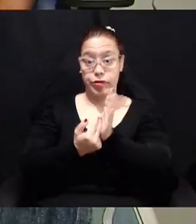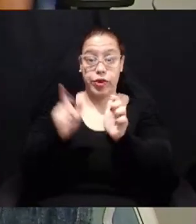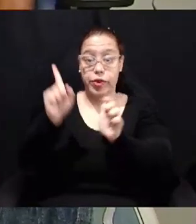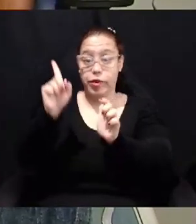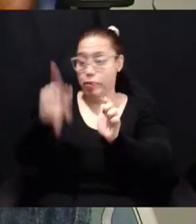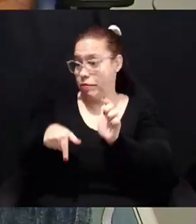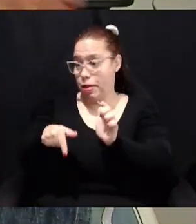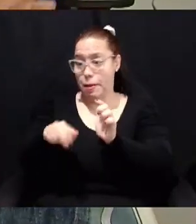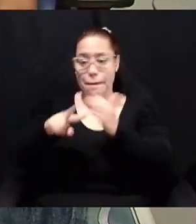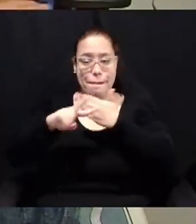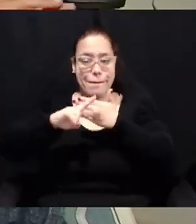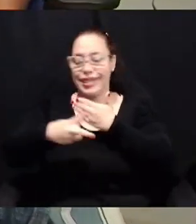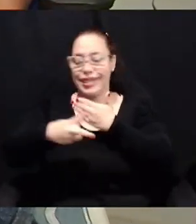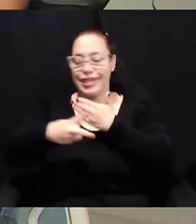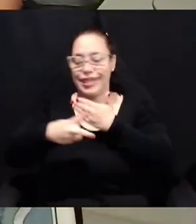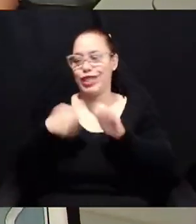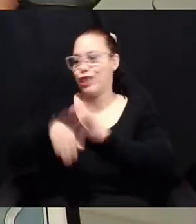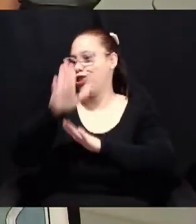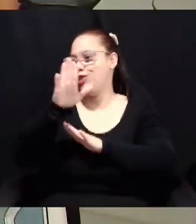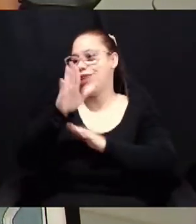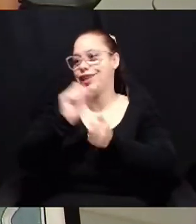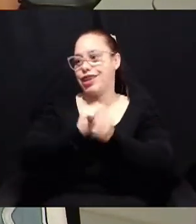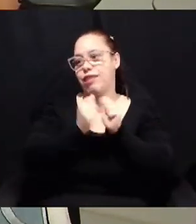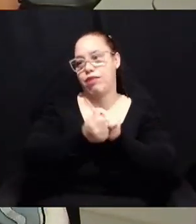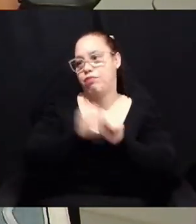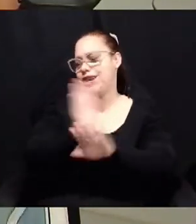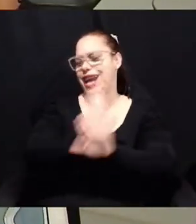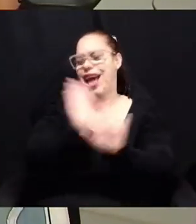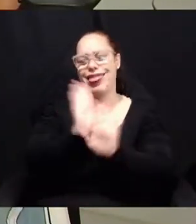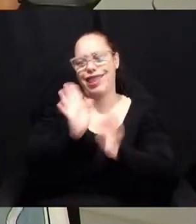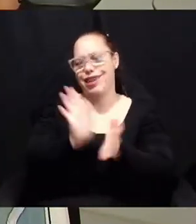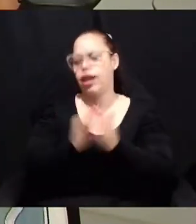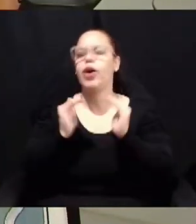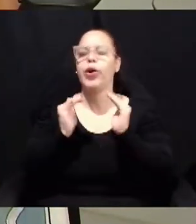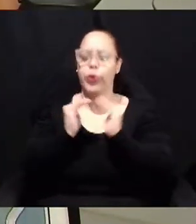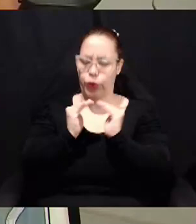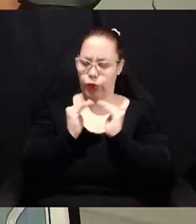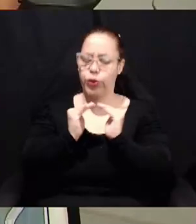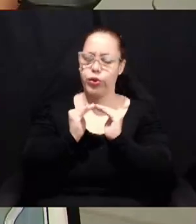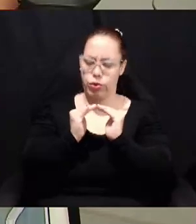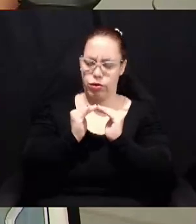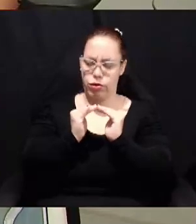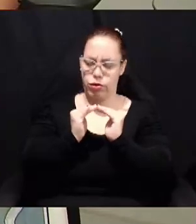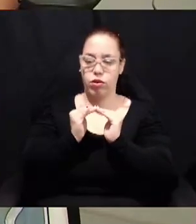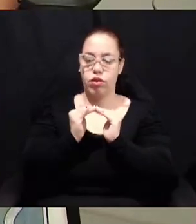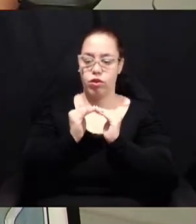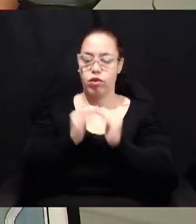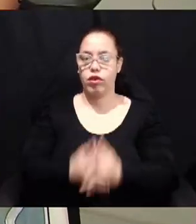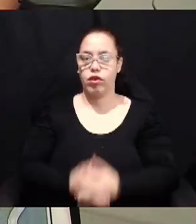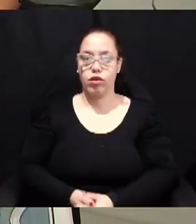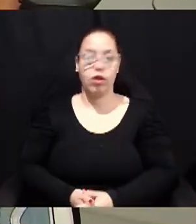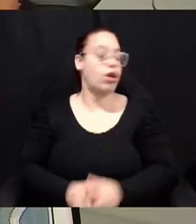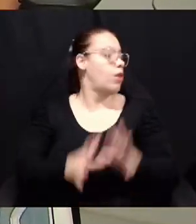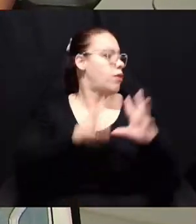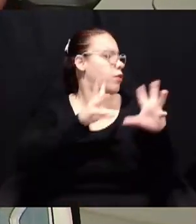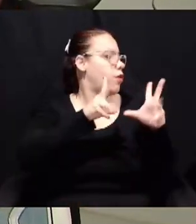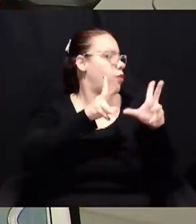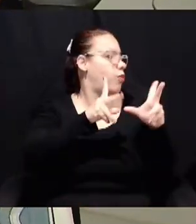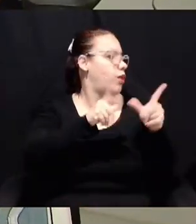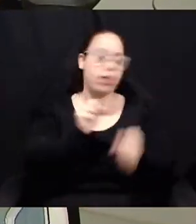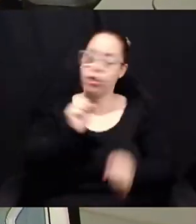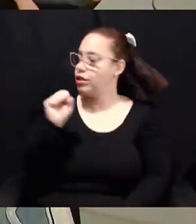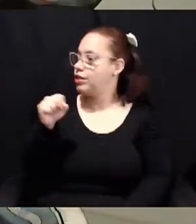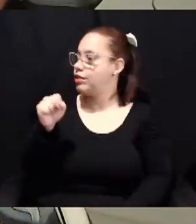impactante, ela não precisa ser adaptada para nada, assim. Eu concordo com isso, assim, da posição. É uma obra completa, né? Isso, exatamente. Eu acho